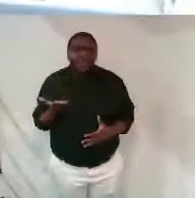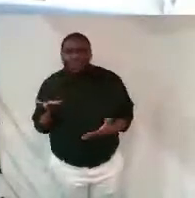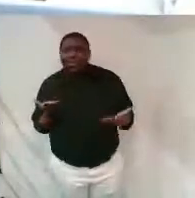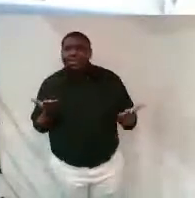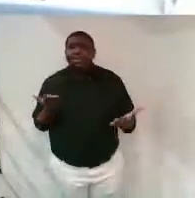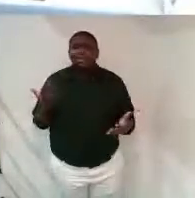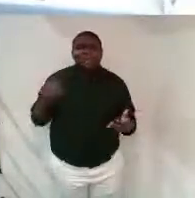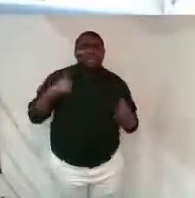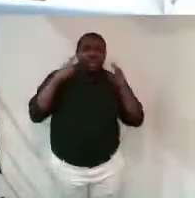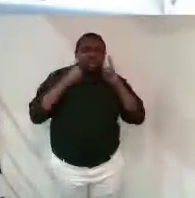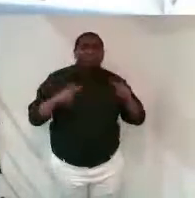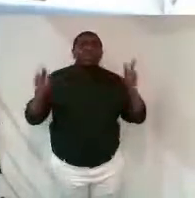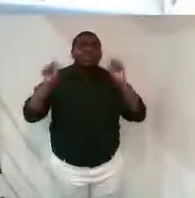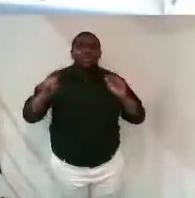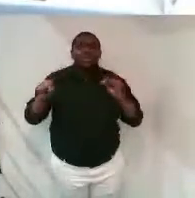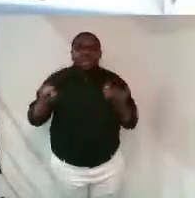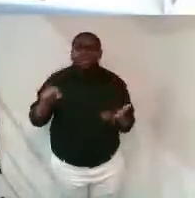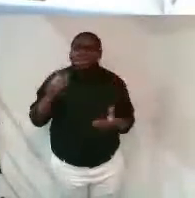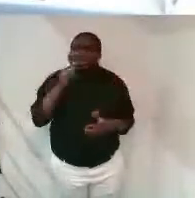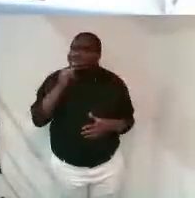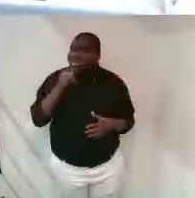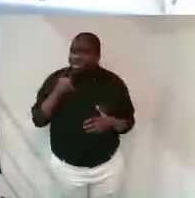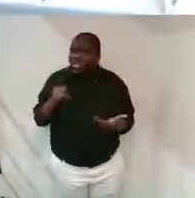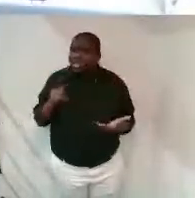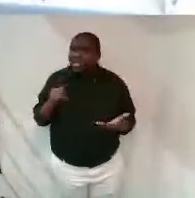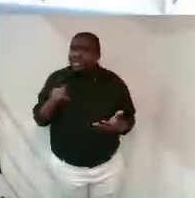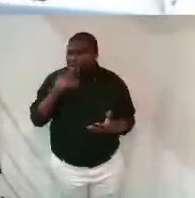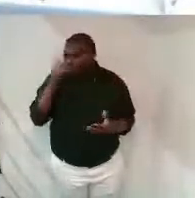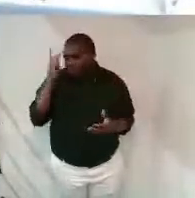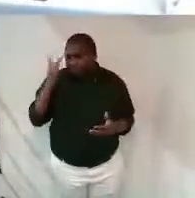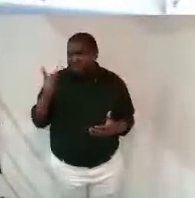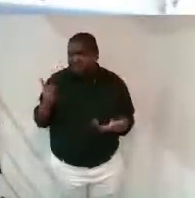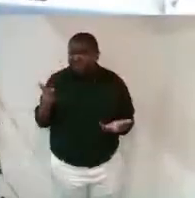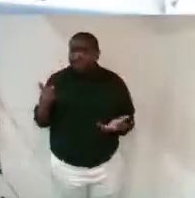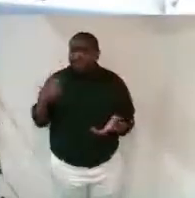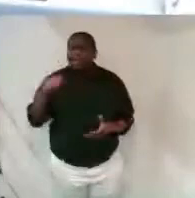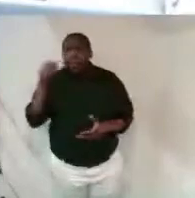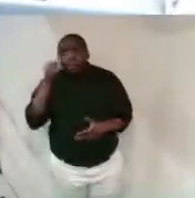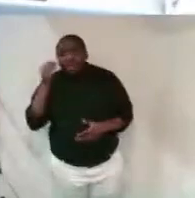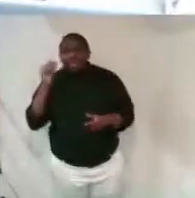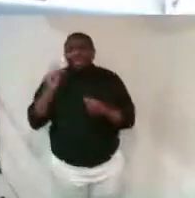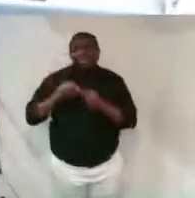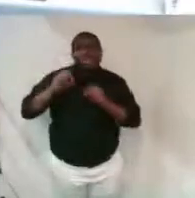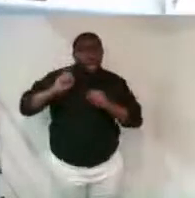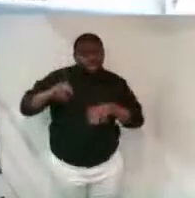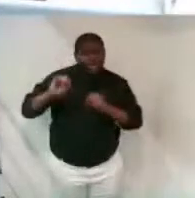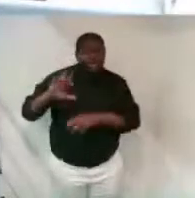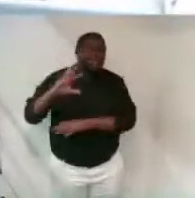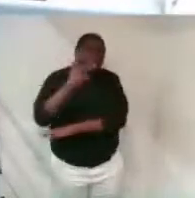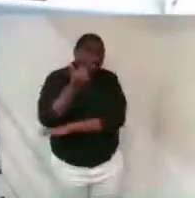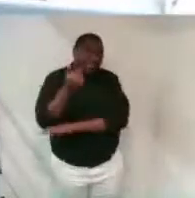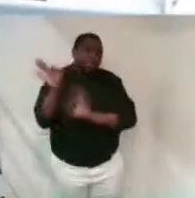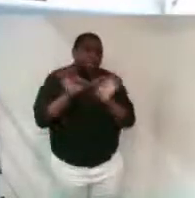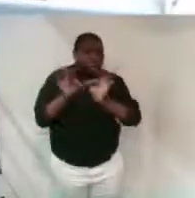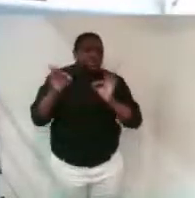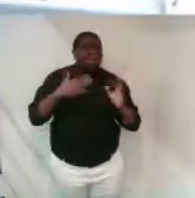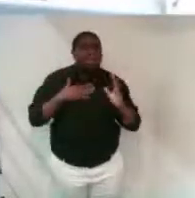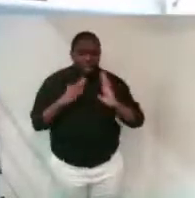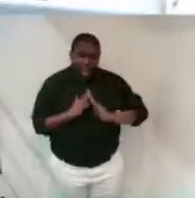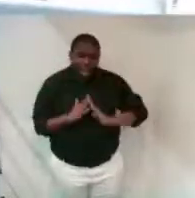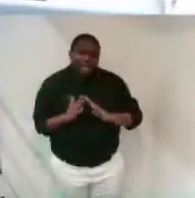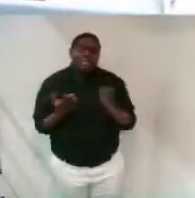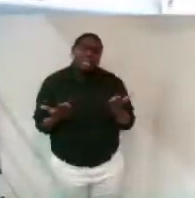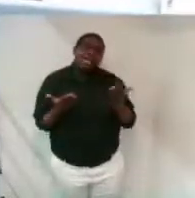era um bichinho jogando terra para dentro do buraco, outro tirando. Né? É eu tentando fazer educação, fazer coleta seletiva na minha casa. É mais ou menos